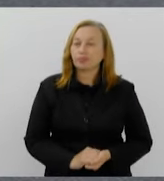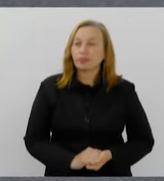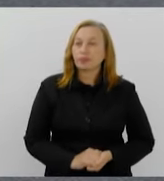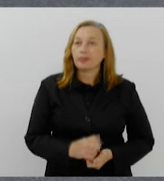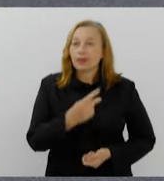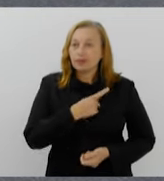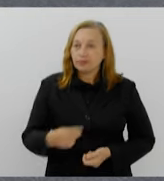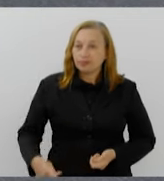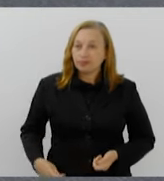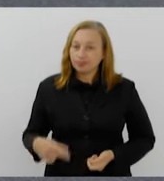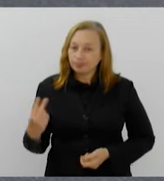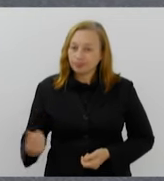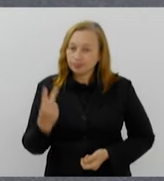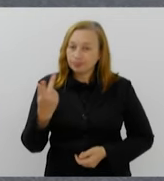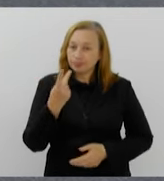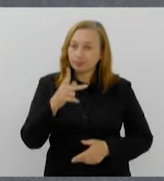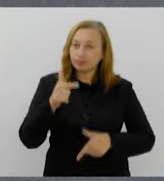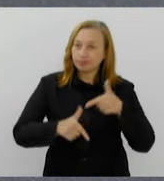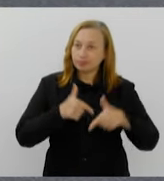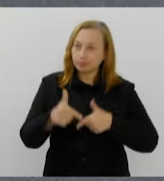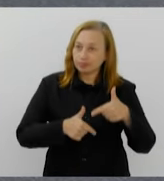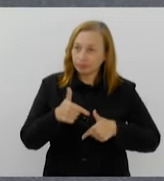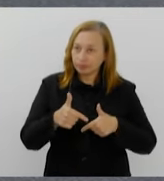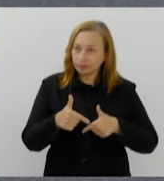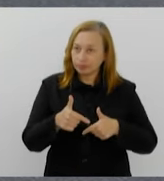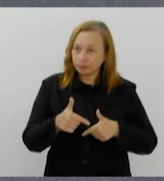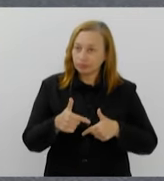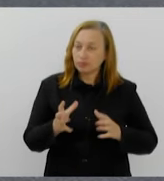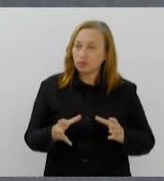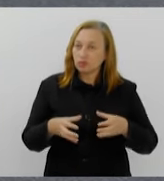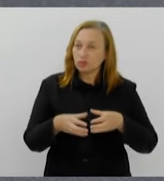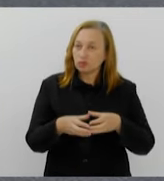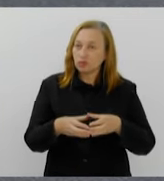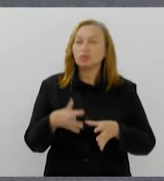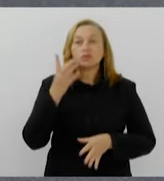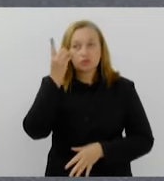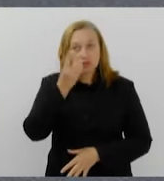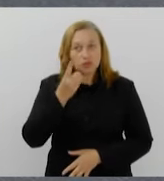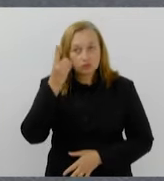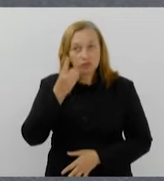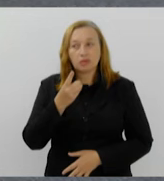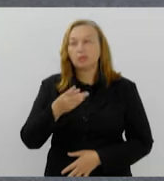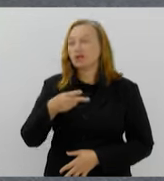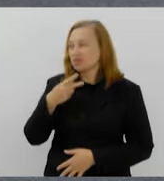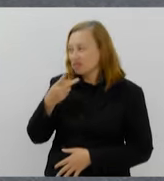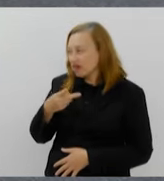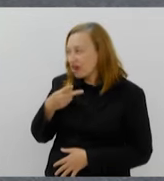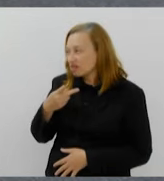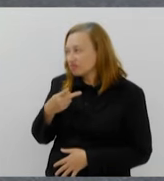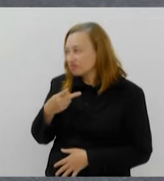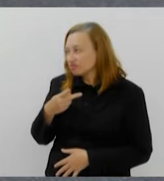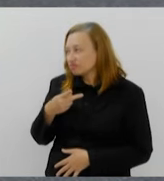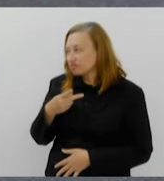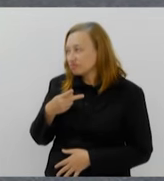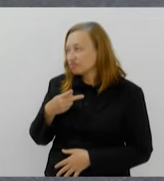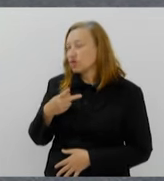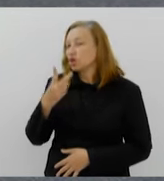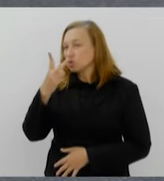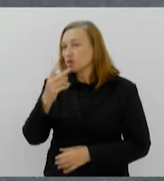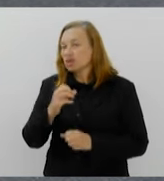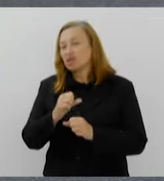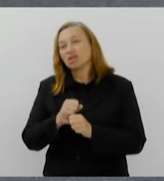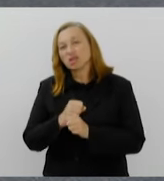Presidente valorizo o seu trabalho valorizo o conjunto dos deputados mas te digo a gente vai passar por dois anos muito